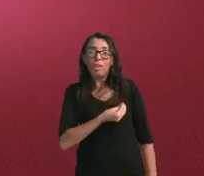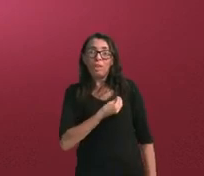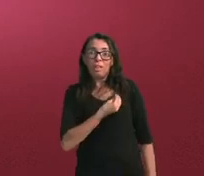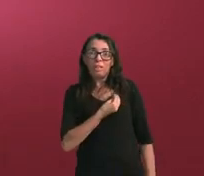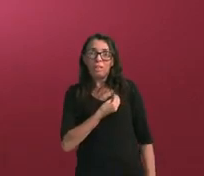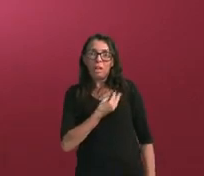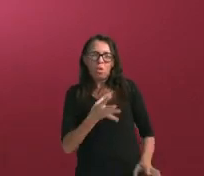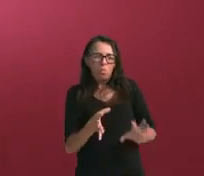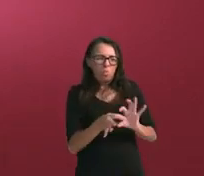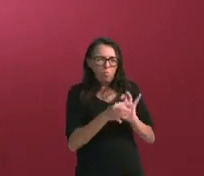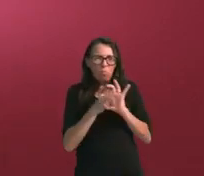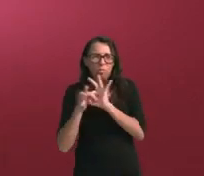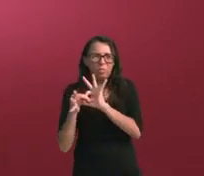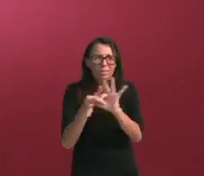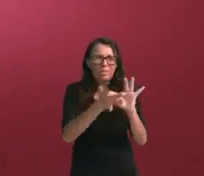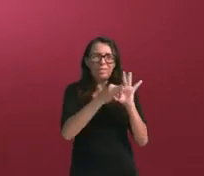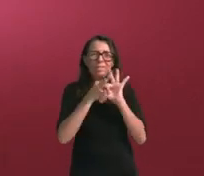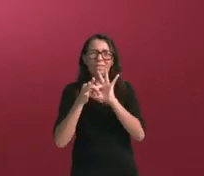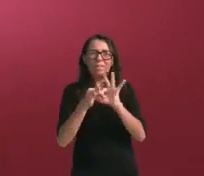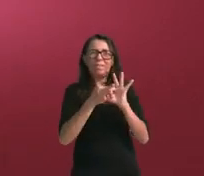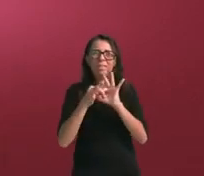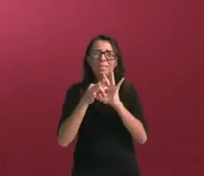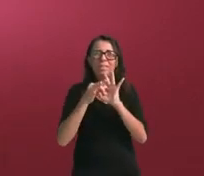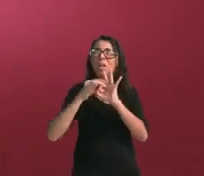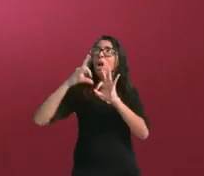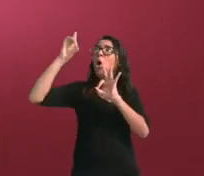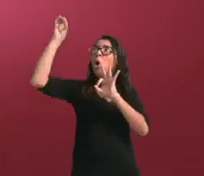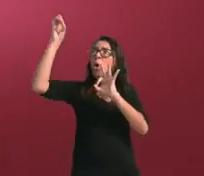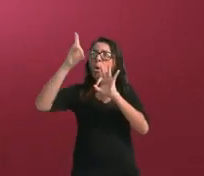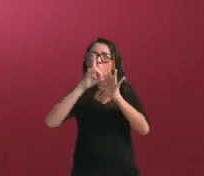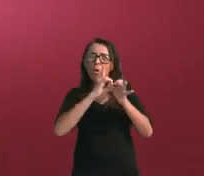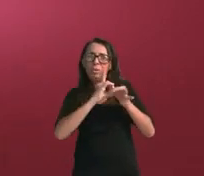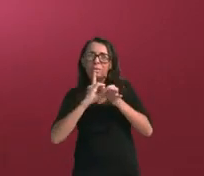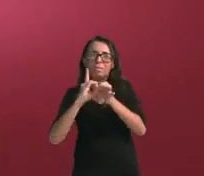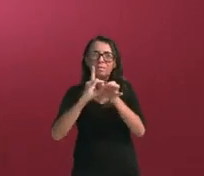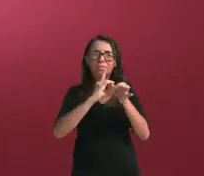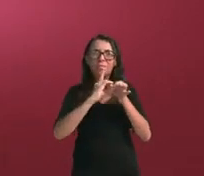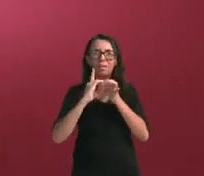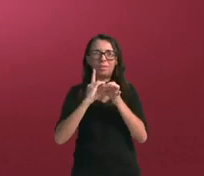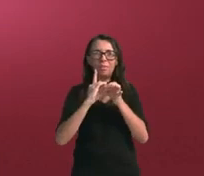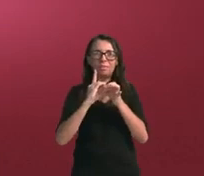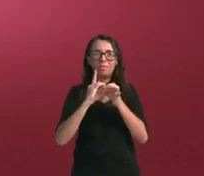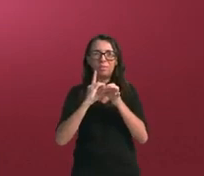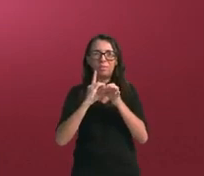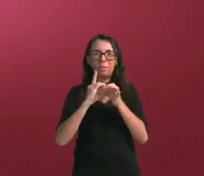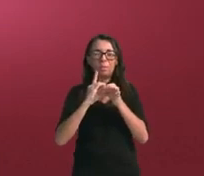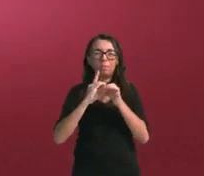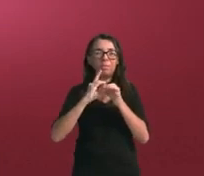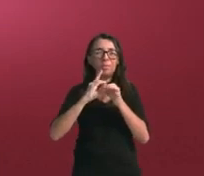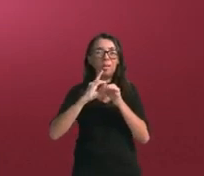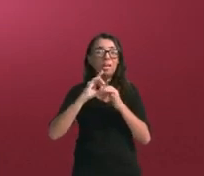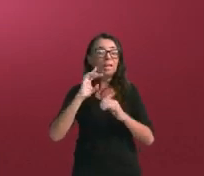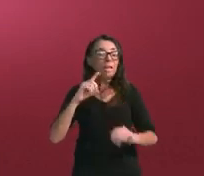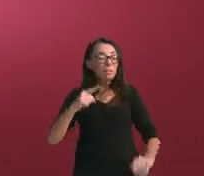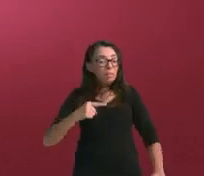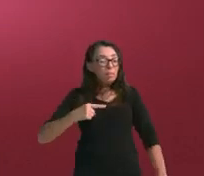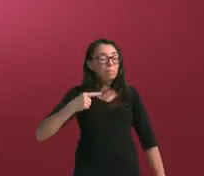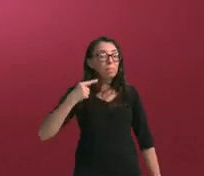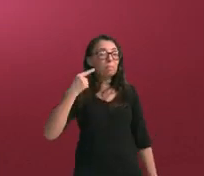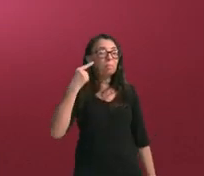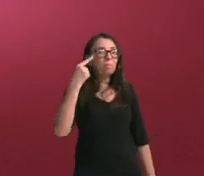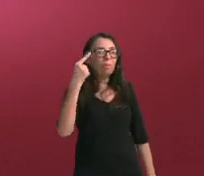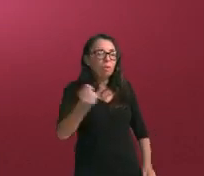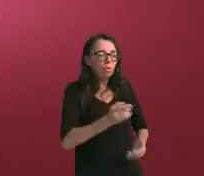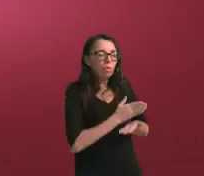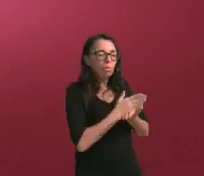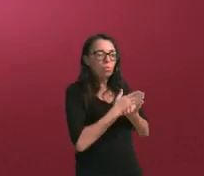O que Moisés começou a saber sobre Deus desenvolveu-se a partir de sua obediência a Ele.